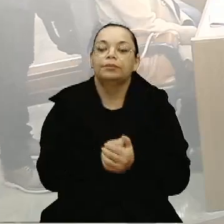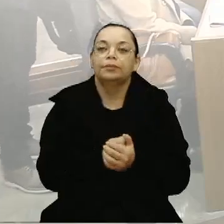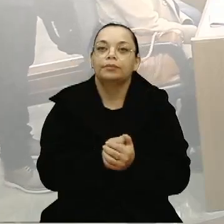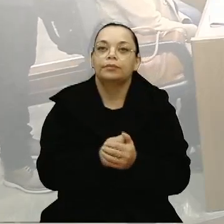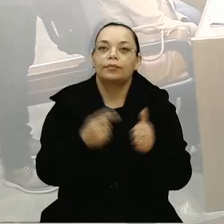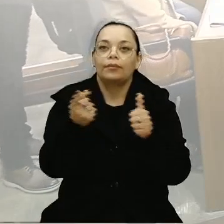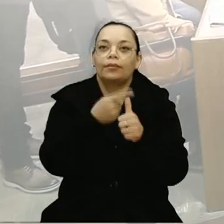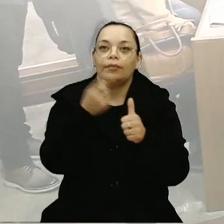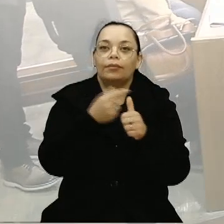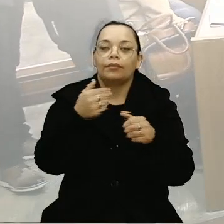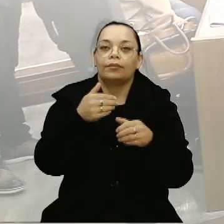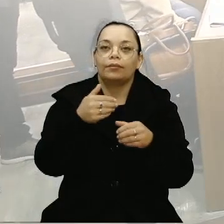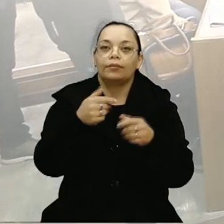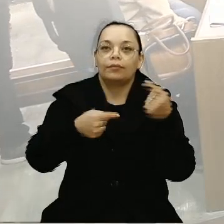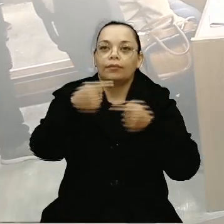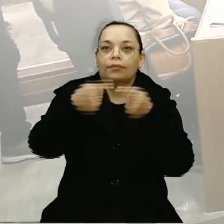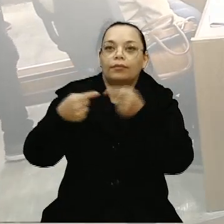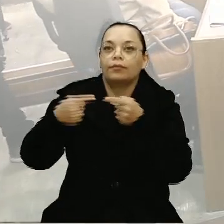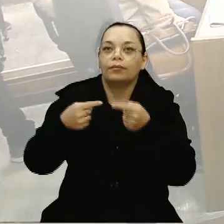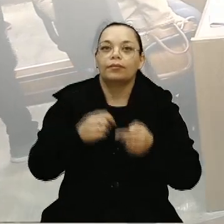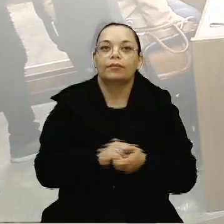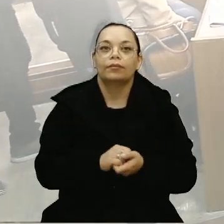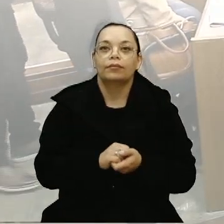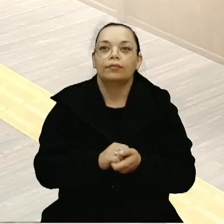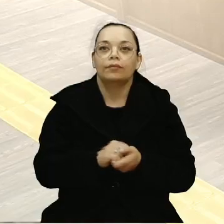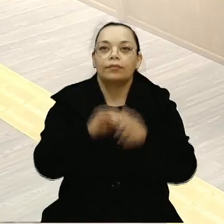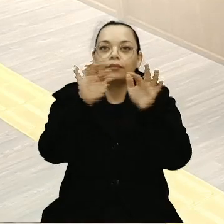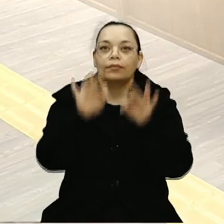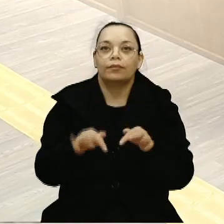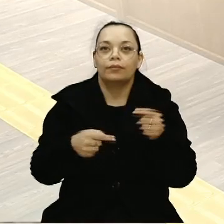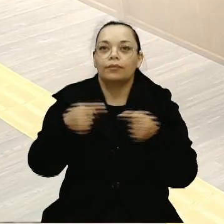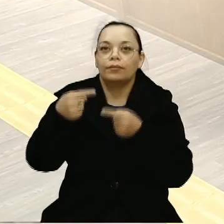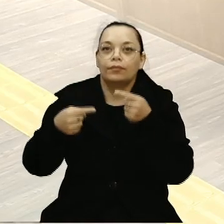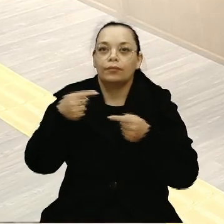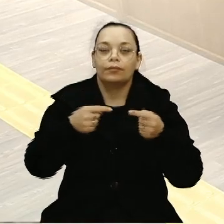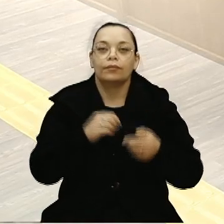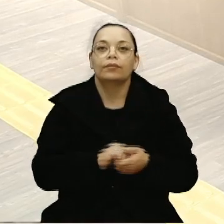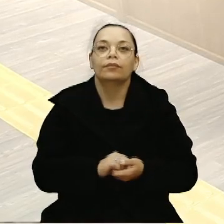Primeira discussão. É encerrada a primeira discussão.